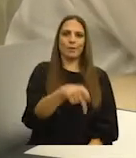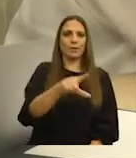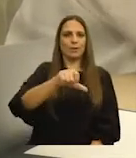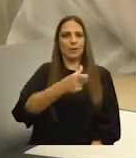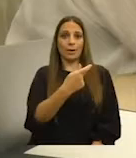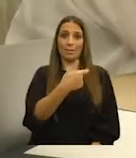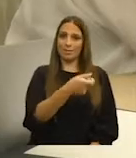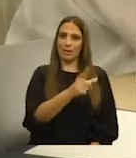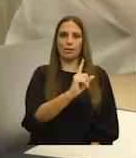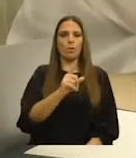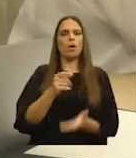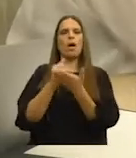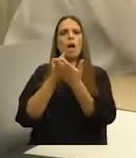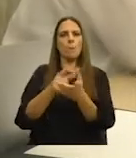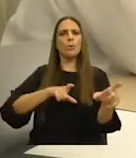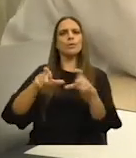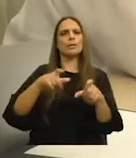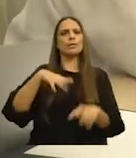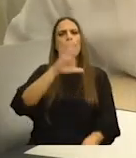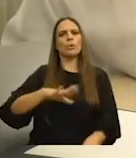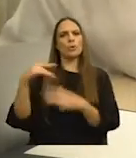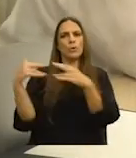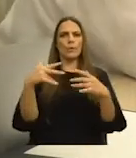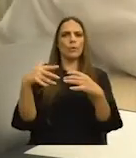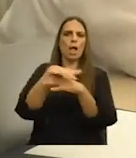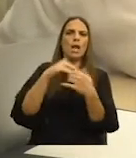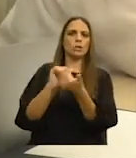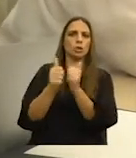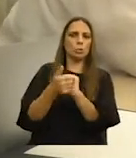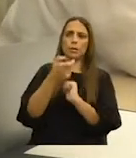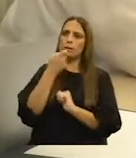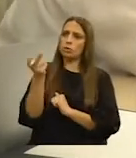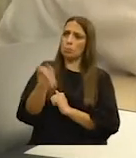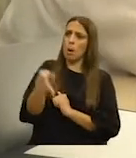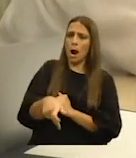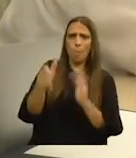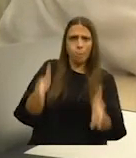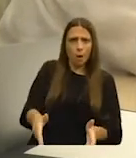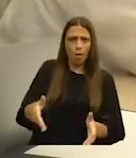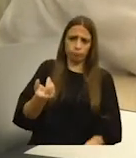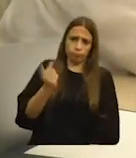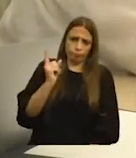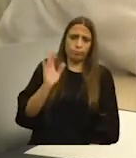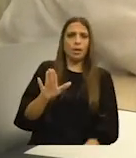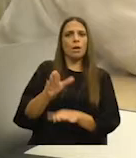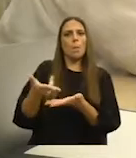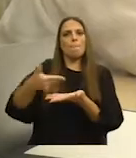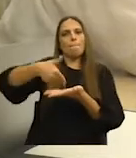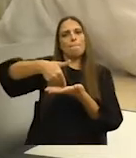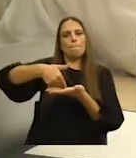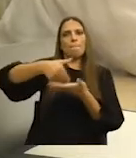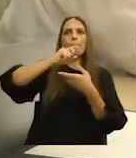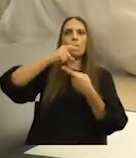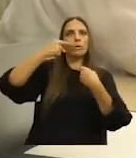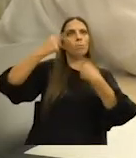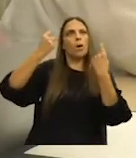Qatar. O apoio à nossa Seleção Nacional de Futebol no plano desportivo não requer essa presença, mas a nossa presença pode comunicar